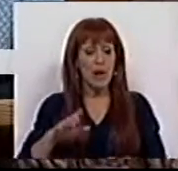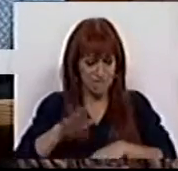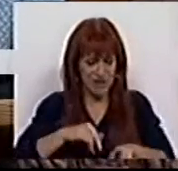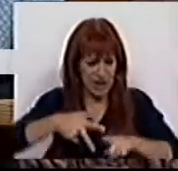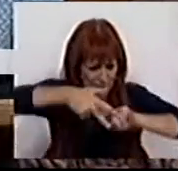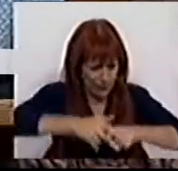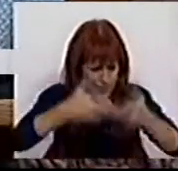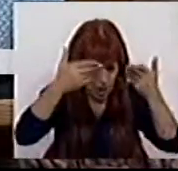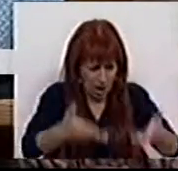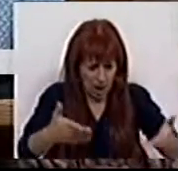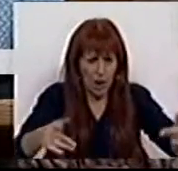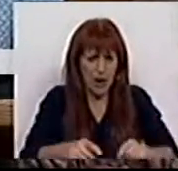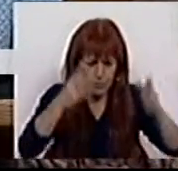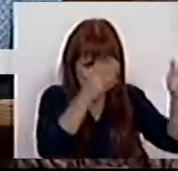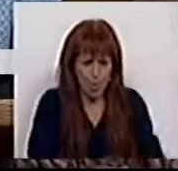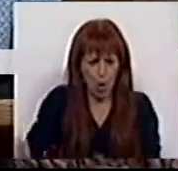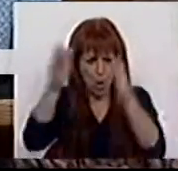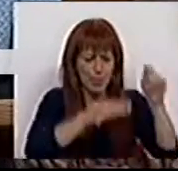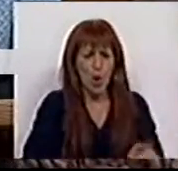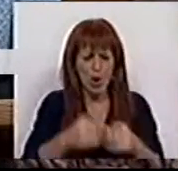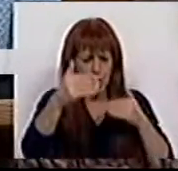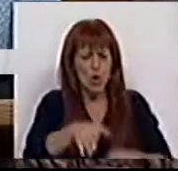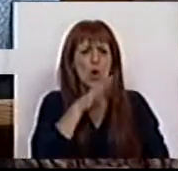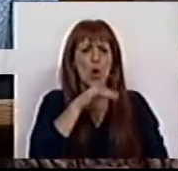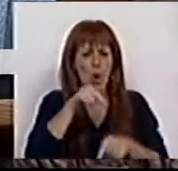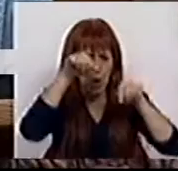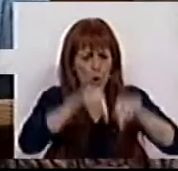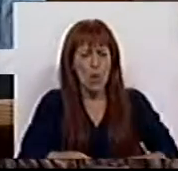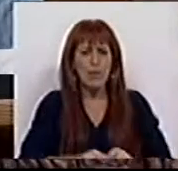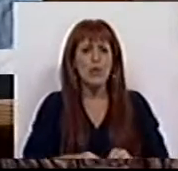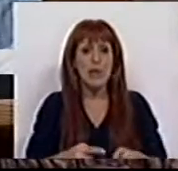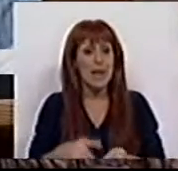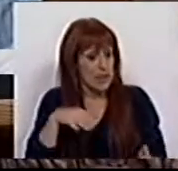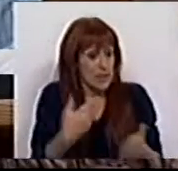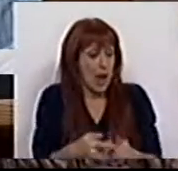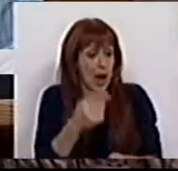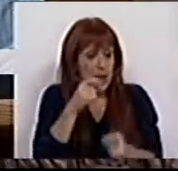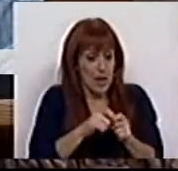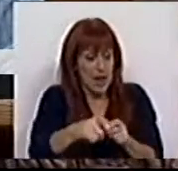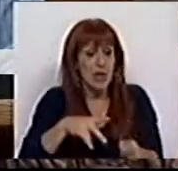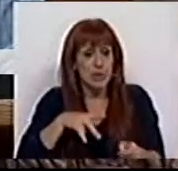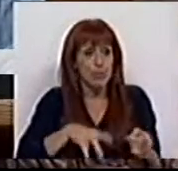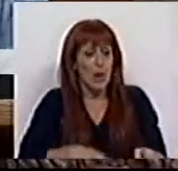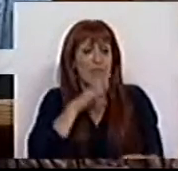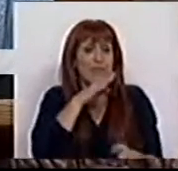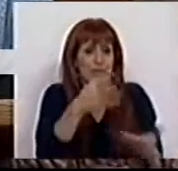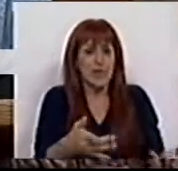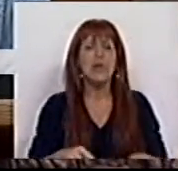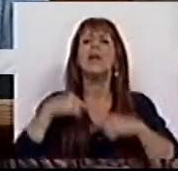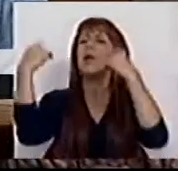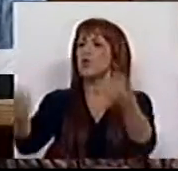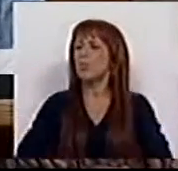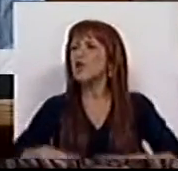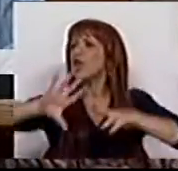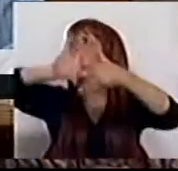proceder à reparação e produção de composições para servir as nossas linhas ferroviárias. Depois